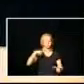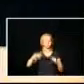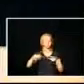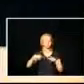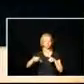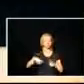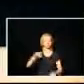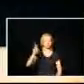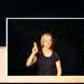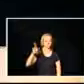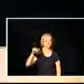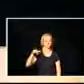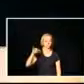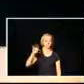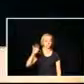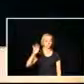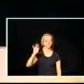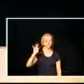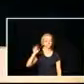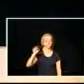também se aplica